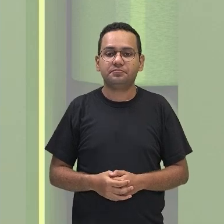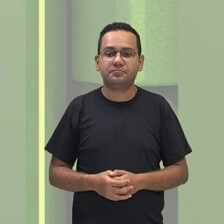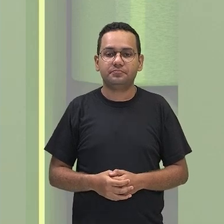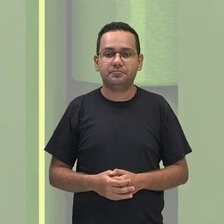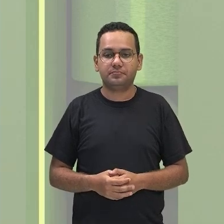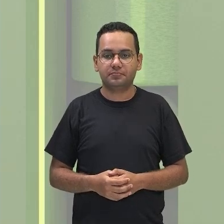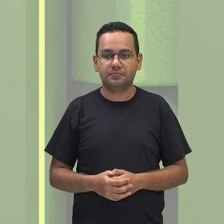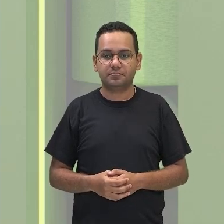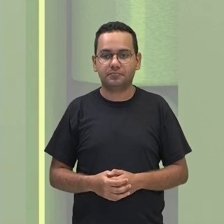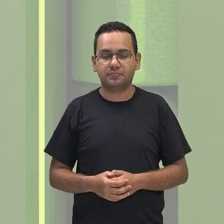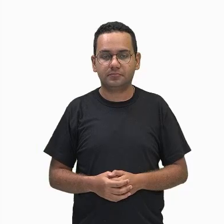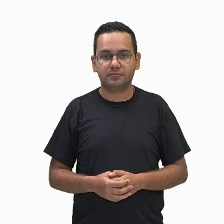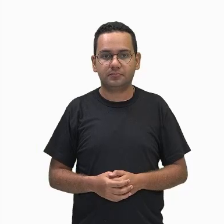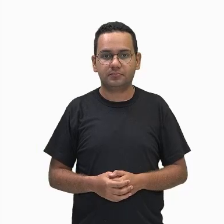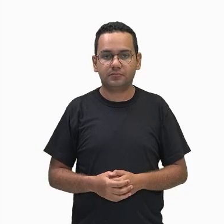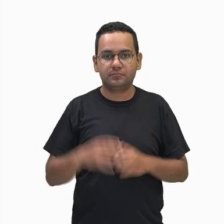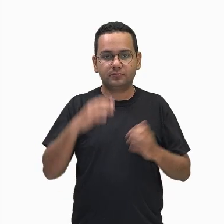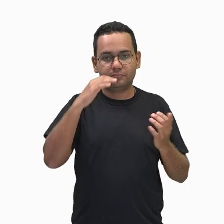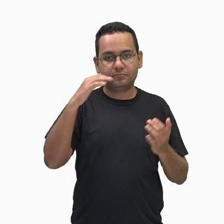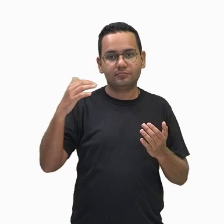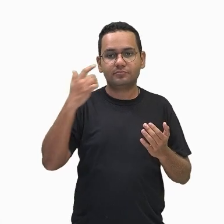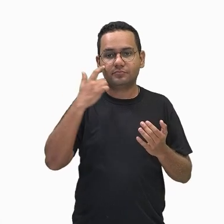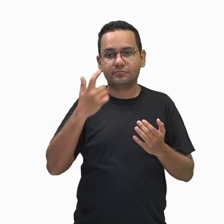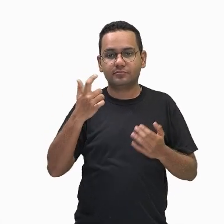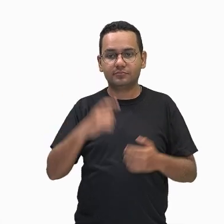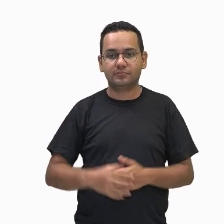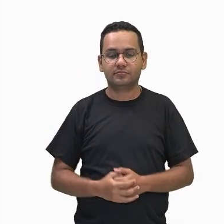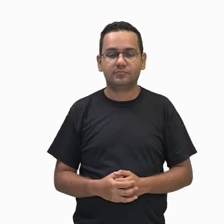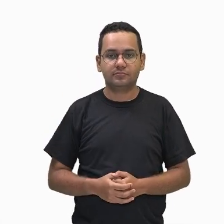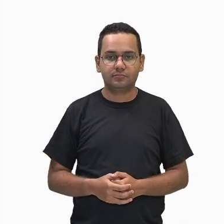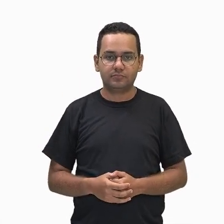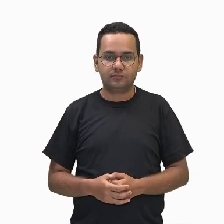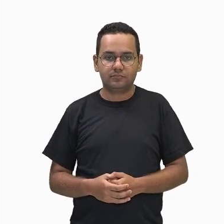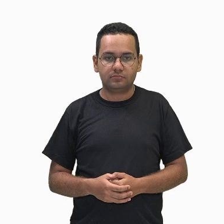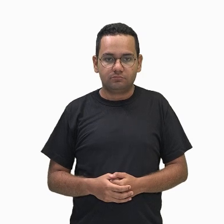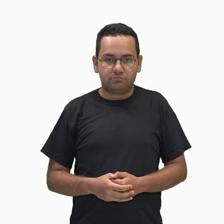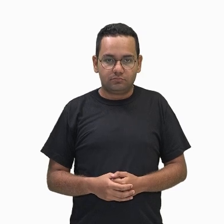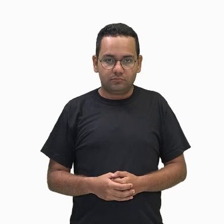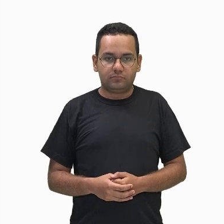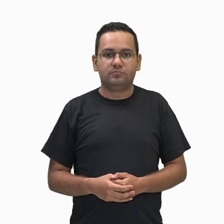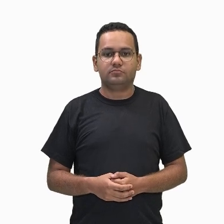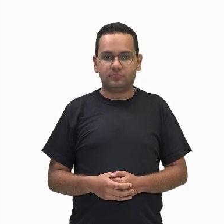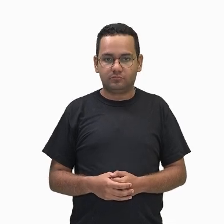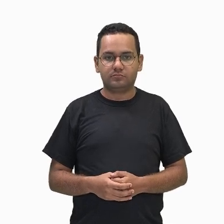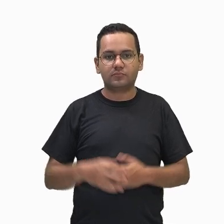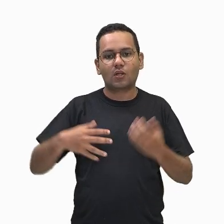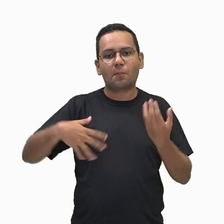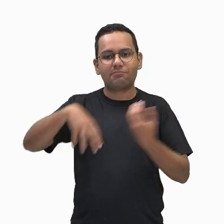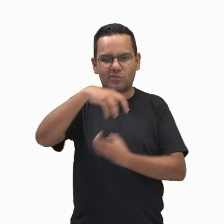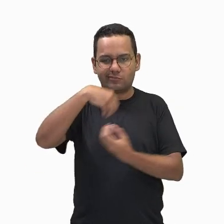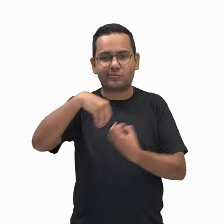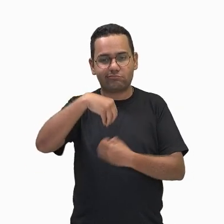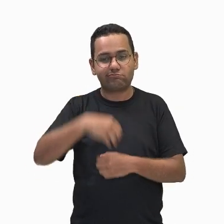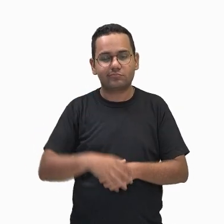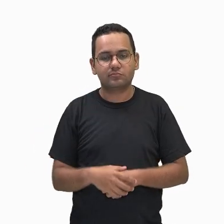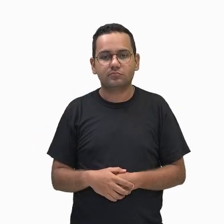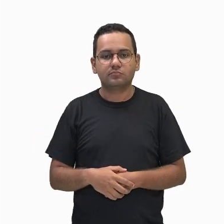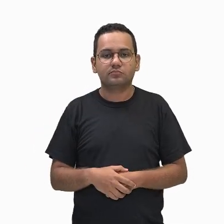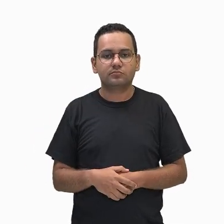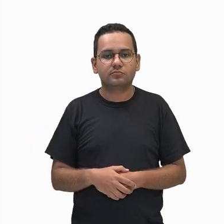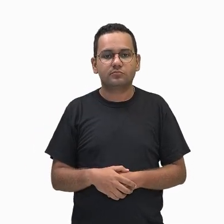certo? Continuando nossa aula sobre tipos de matéria, a gente fala agora sobre soluções. Soluções